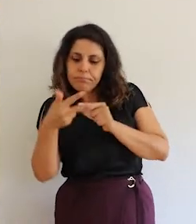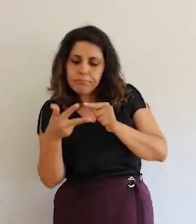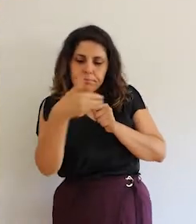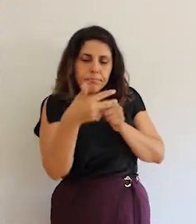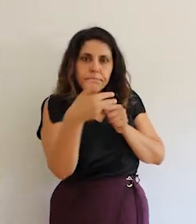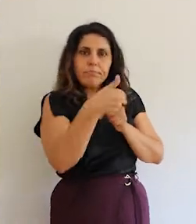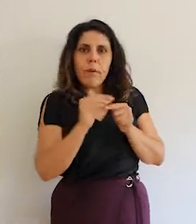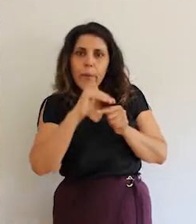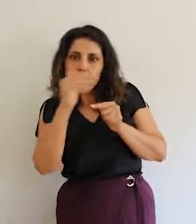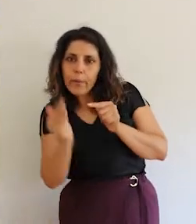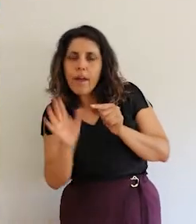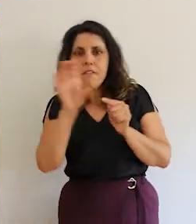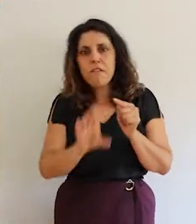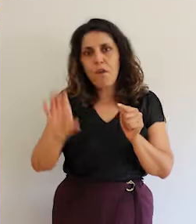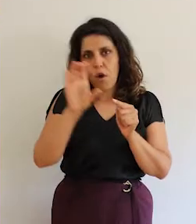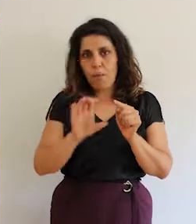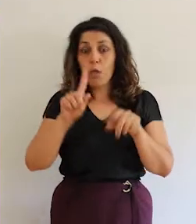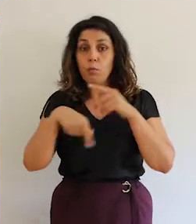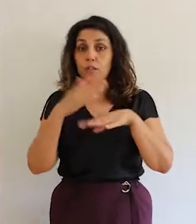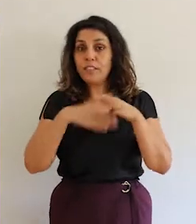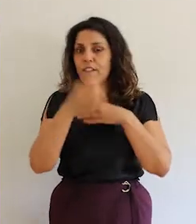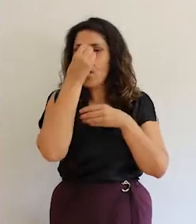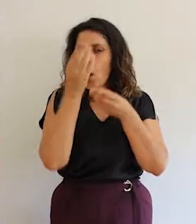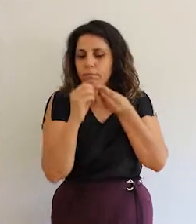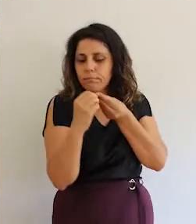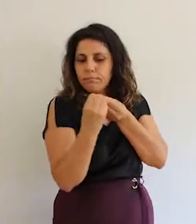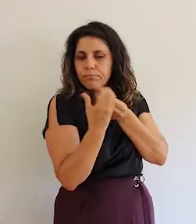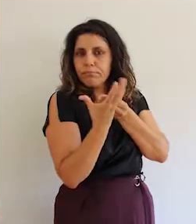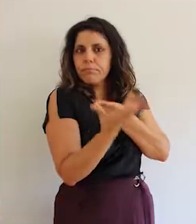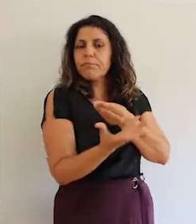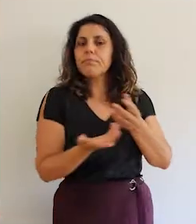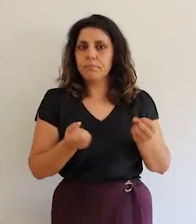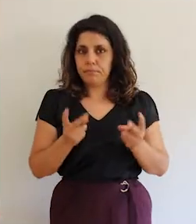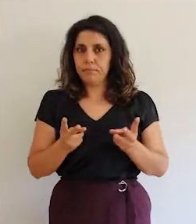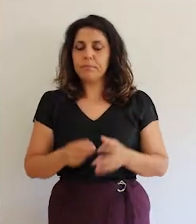assim, que é para fazermos a pétala da nossa rosa.